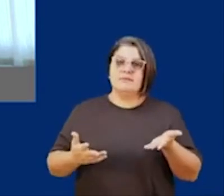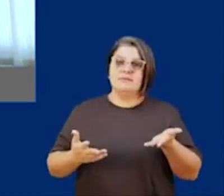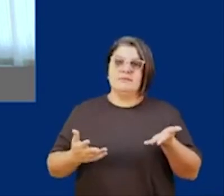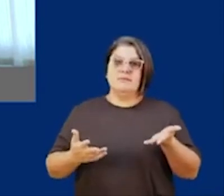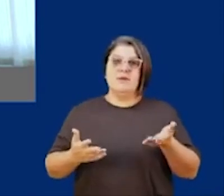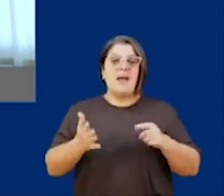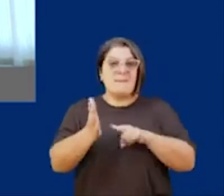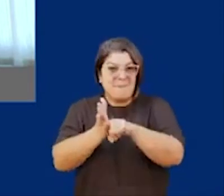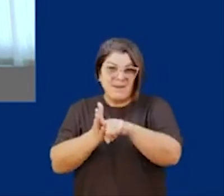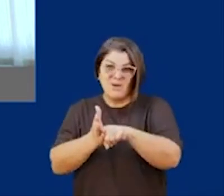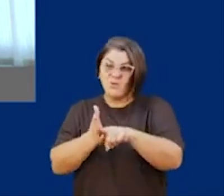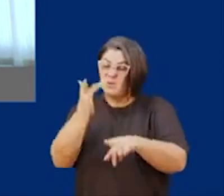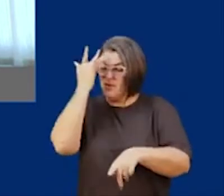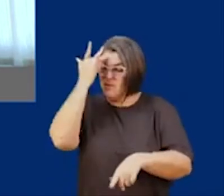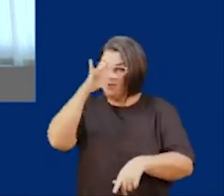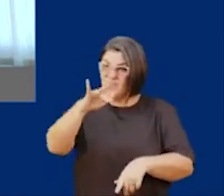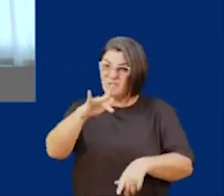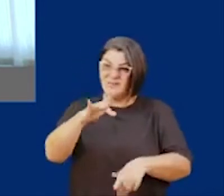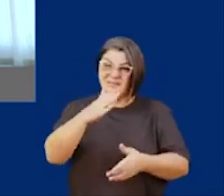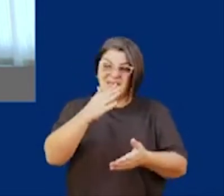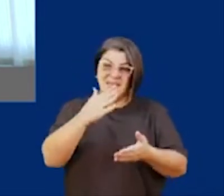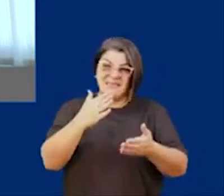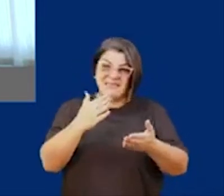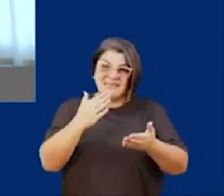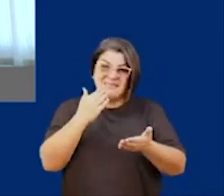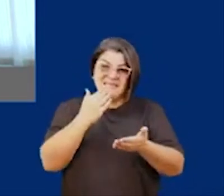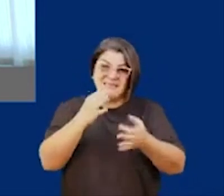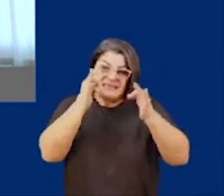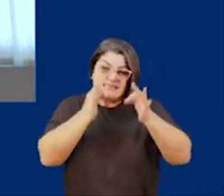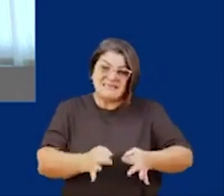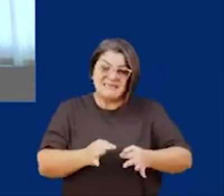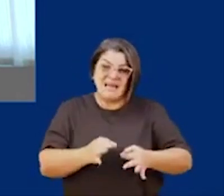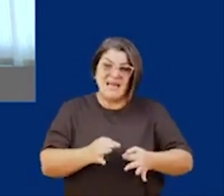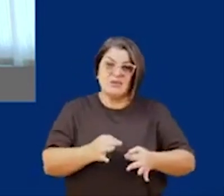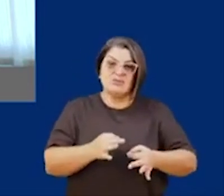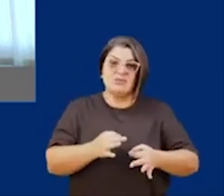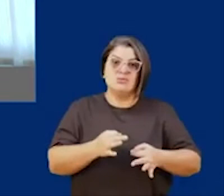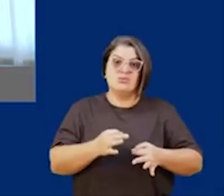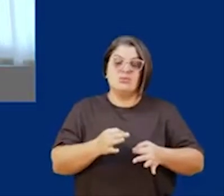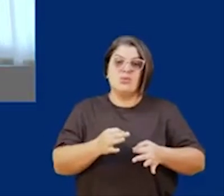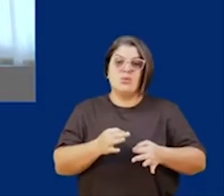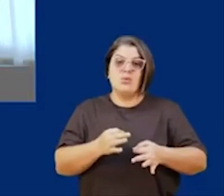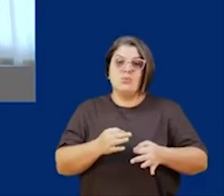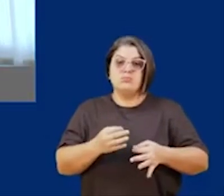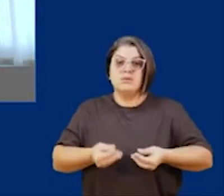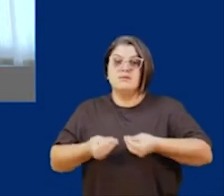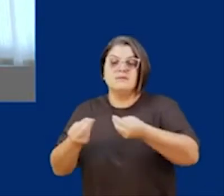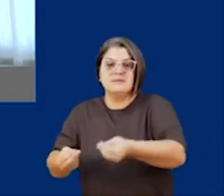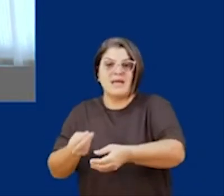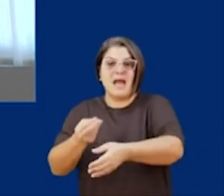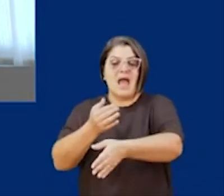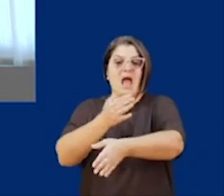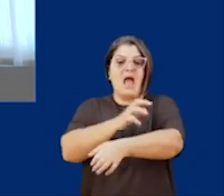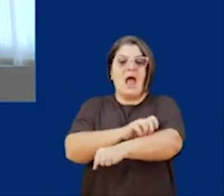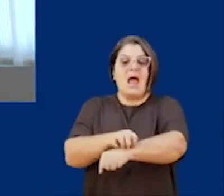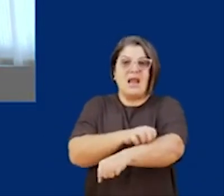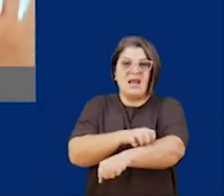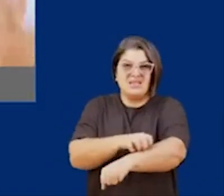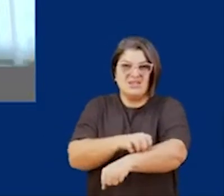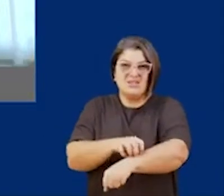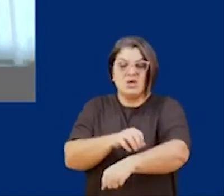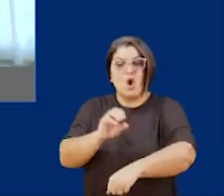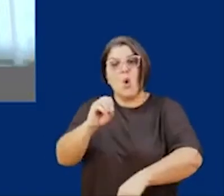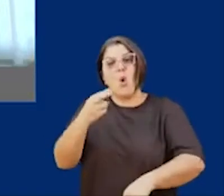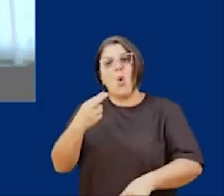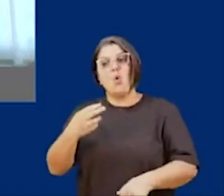da introdução dos alimentos alergênicos ou se está falando de uma criança já numa condição de sintomas, né, e sinais, né. Agora, o mel é